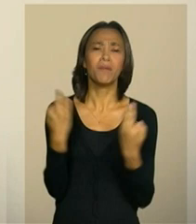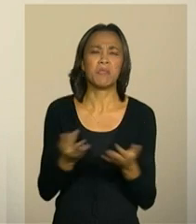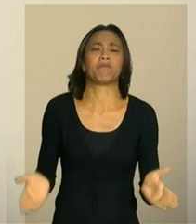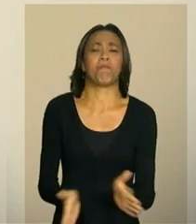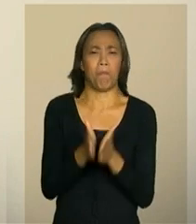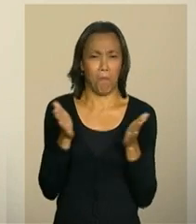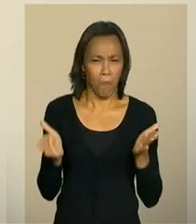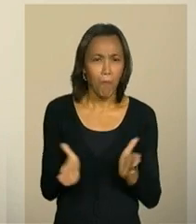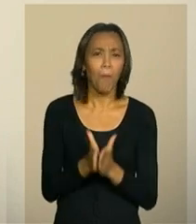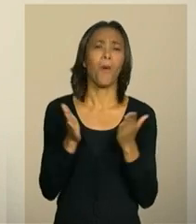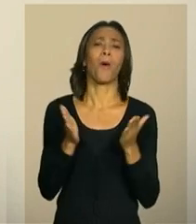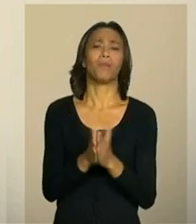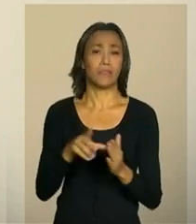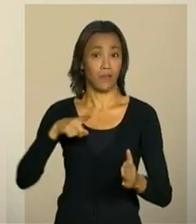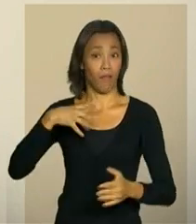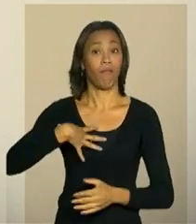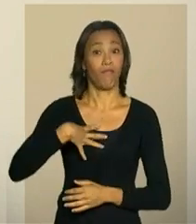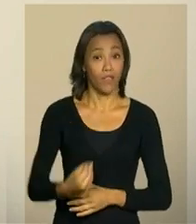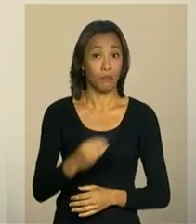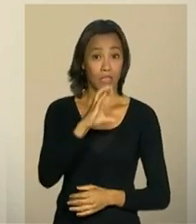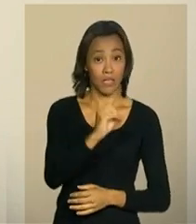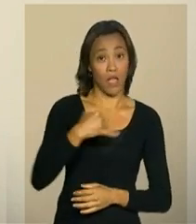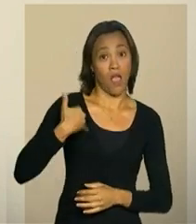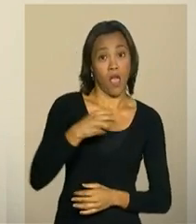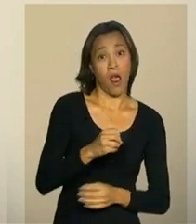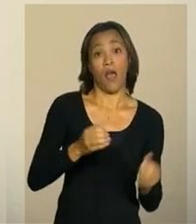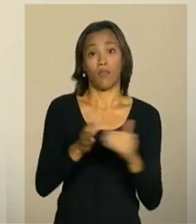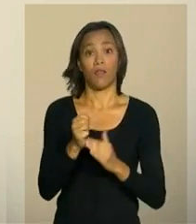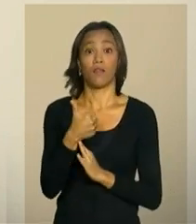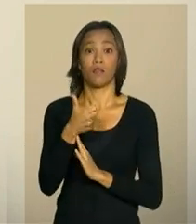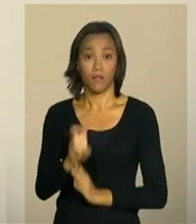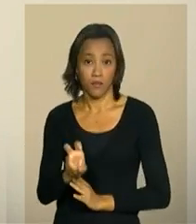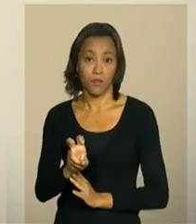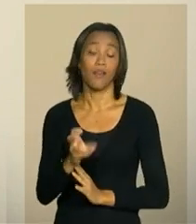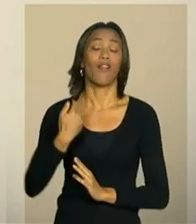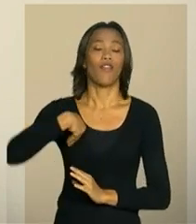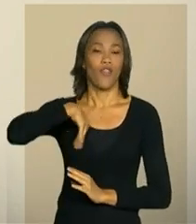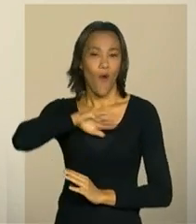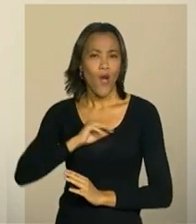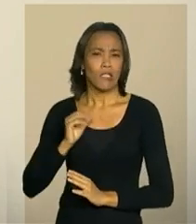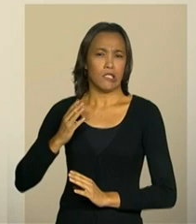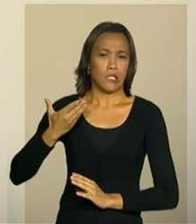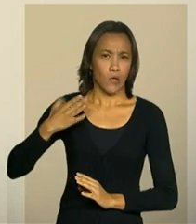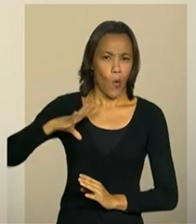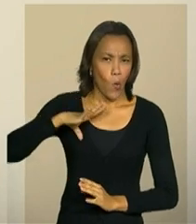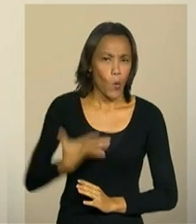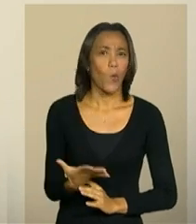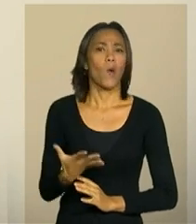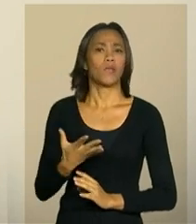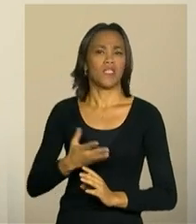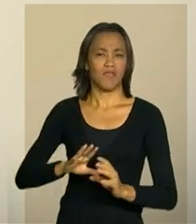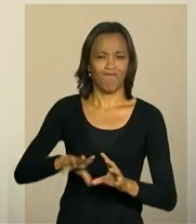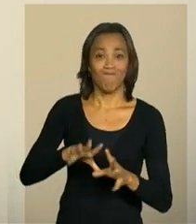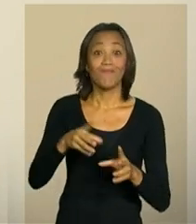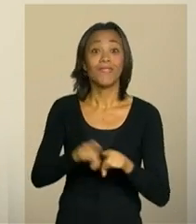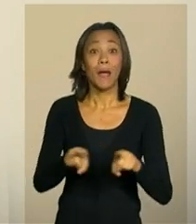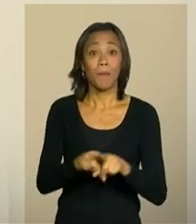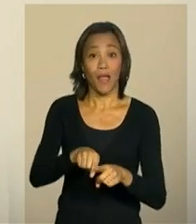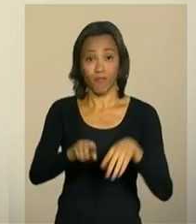muito pobres com filhos de 0 a 15 anos enfrentamos com essa ação a raiz da